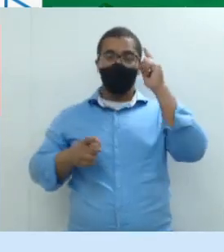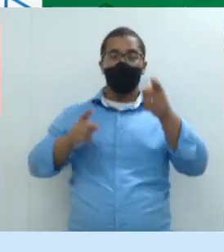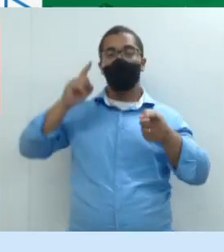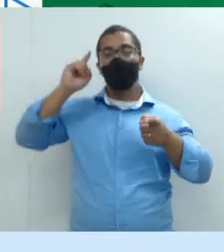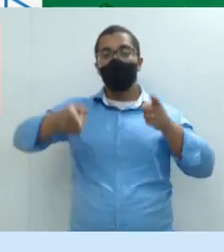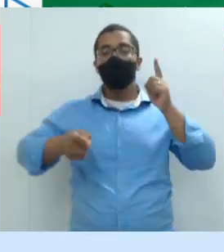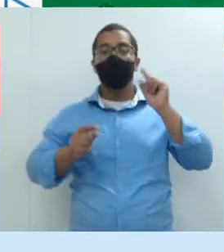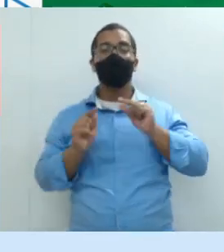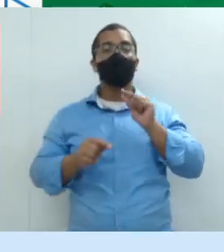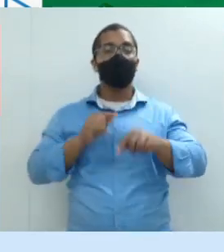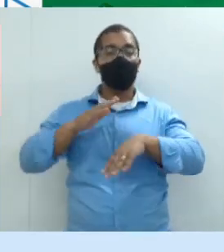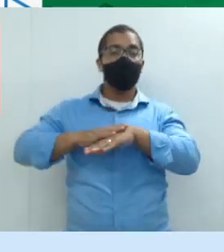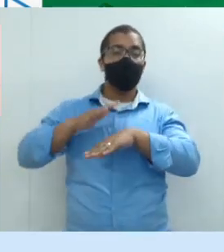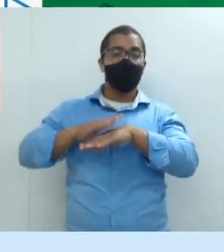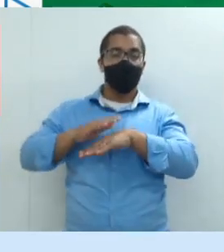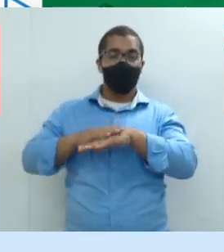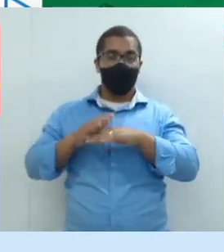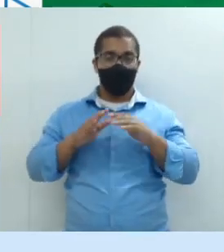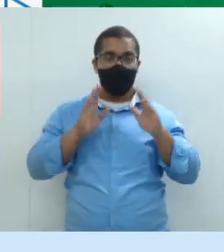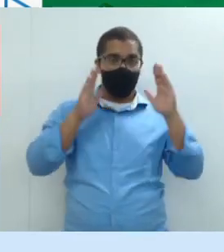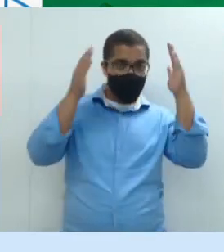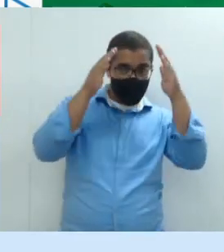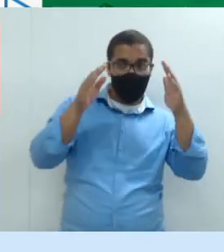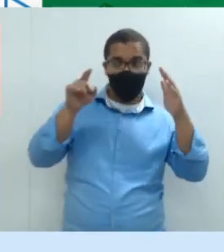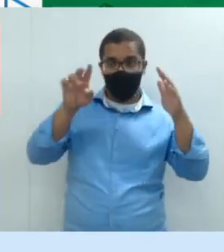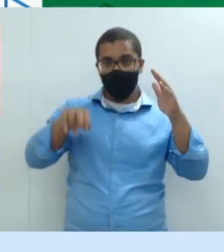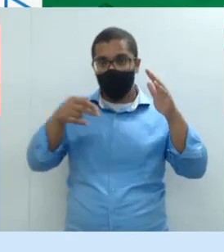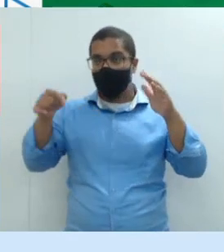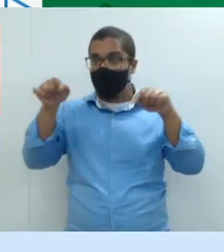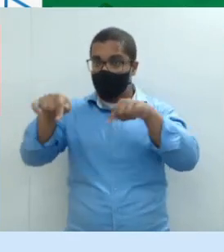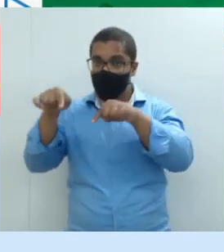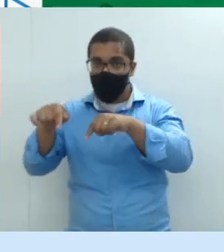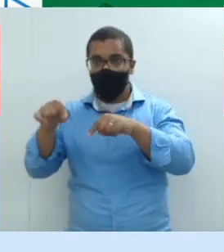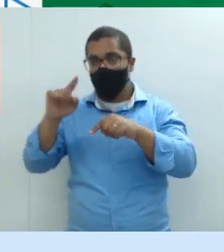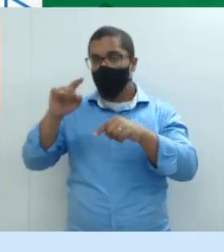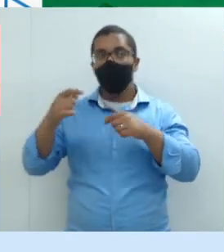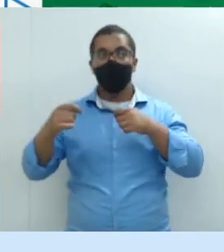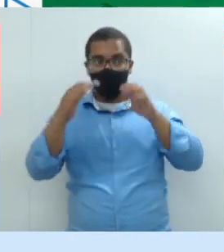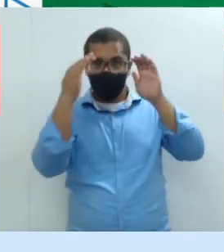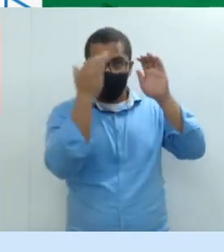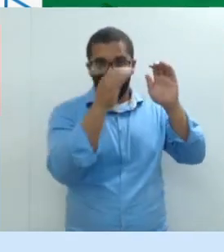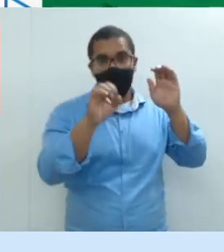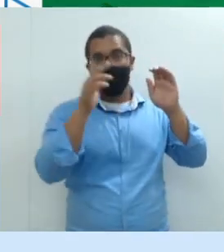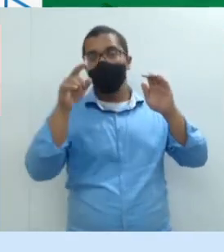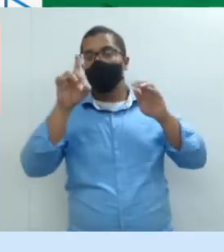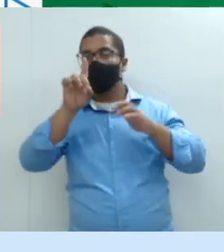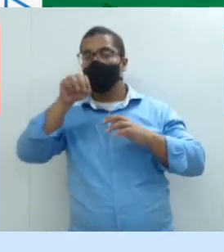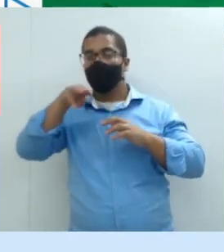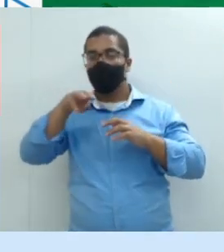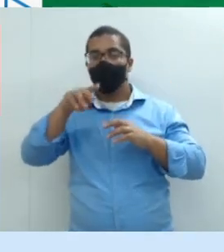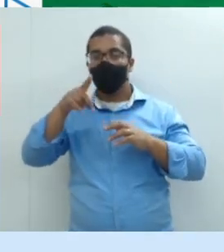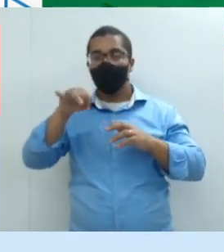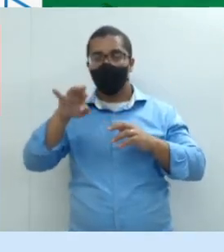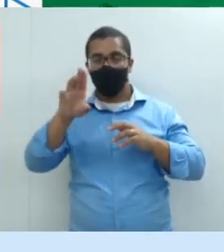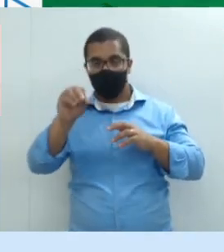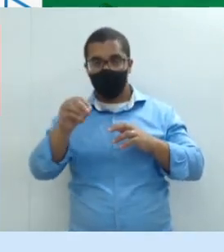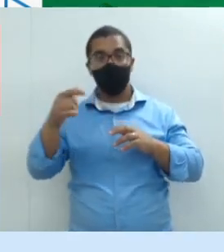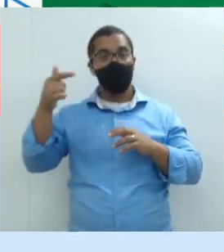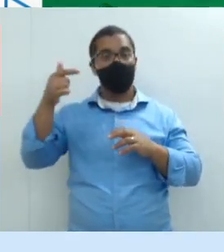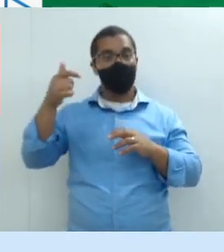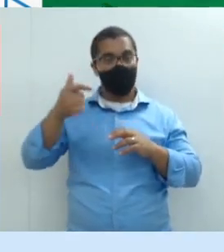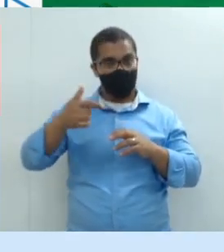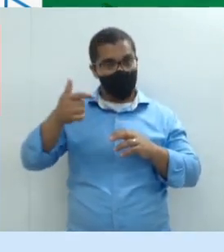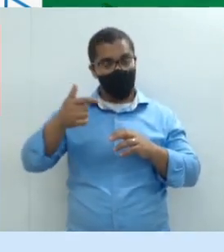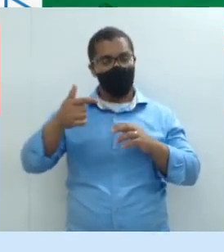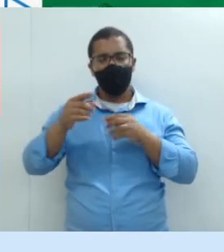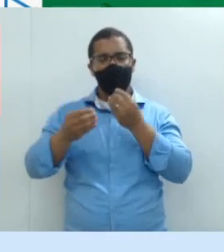padres daqui têm que observar? Ou será que é o Dom Pedro, que é o imperador, o rei desse território, que paga inclusive os salários dos padres,